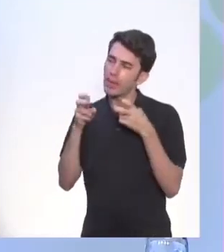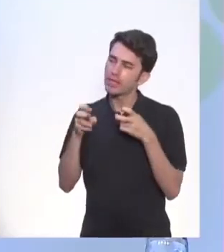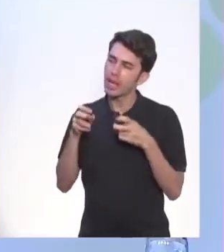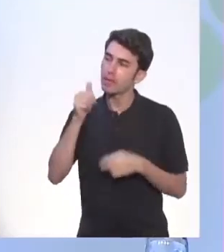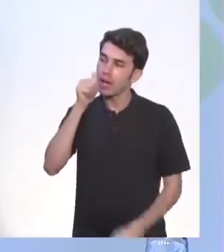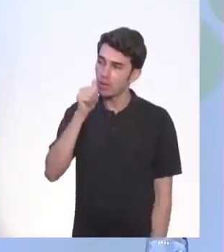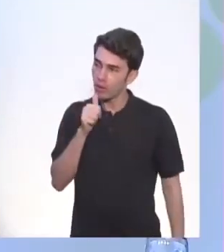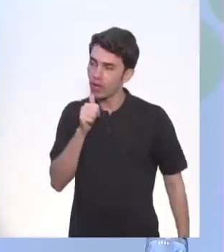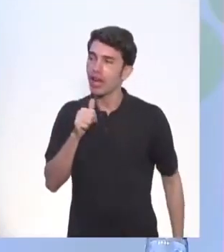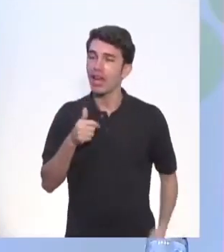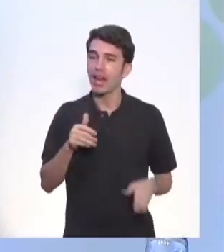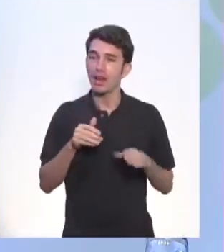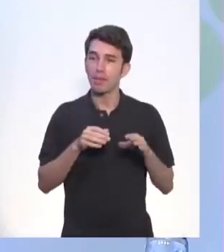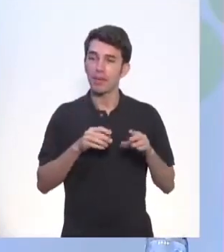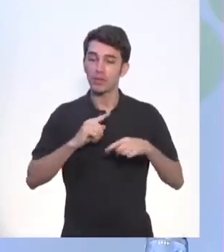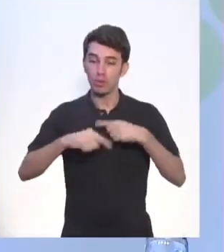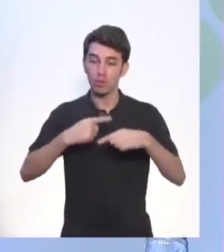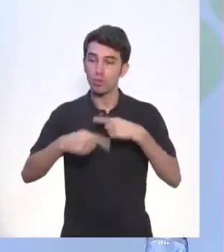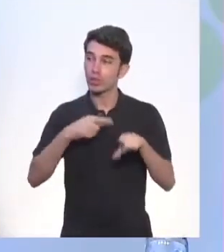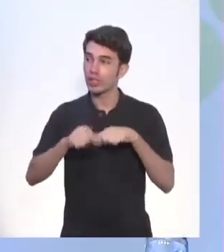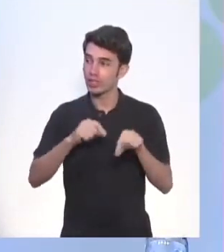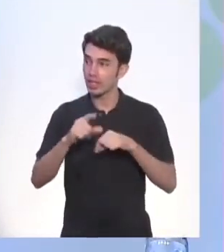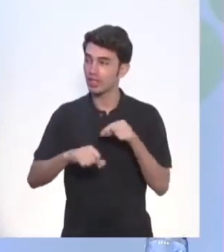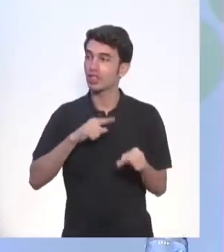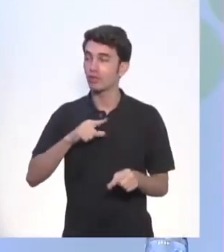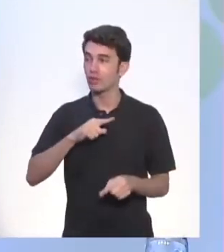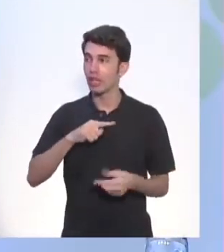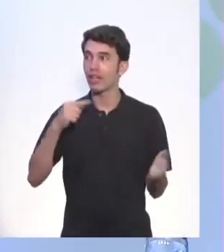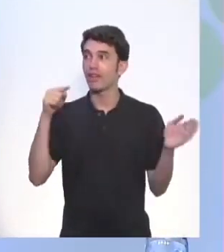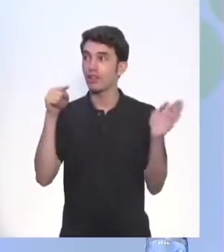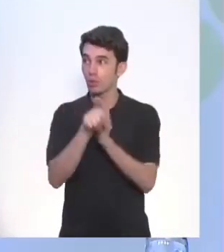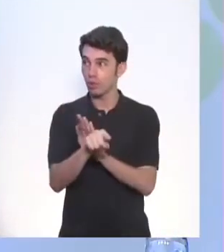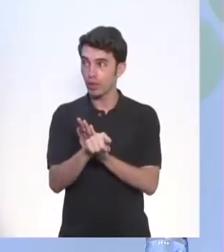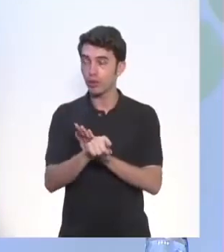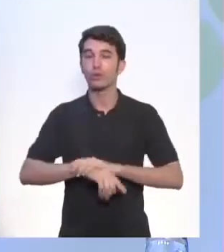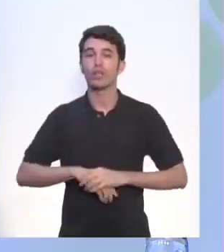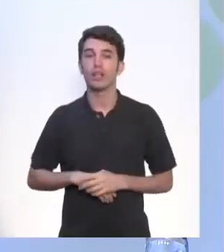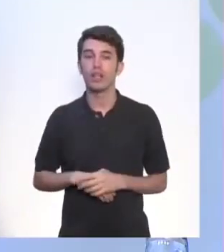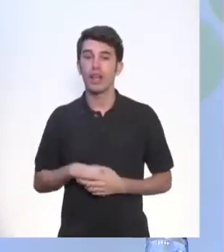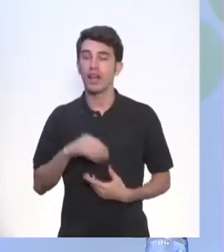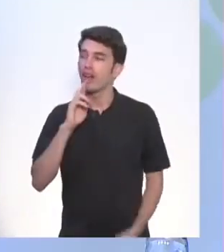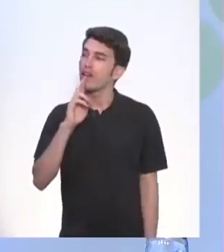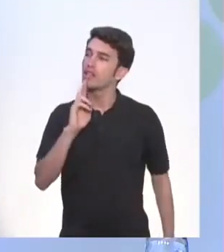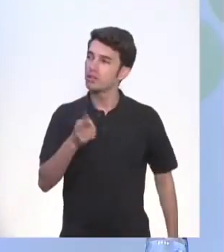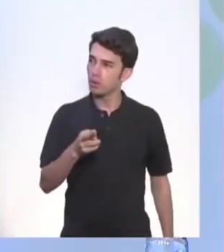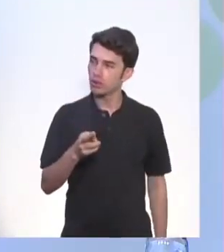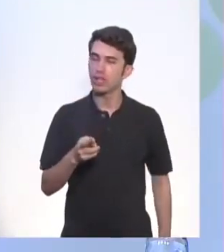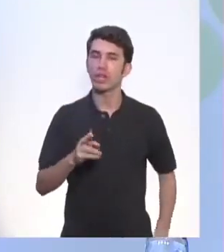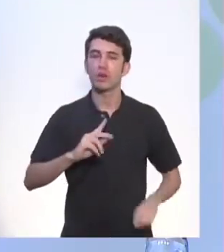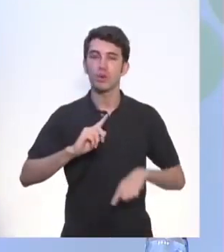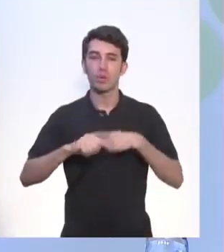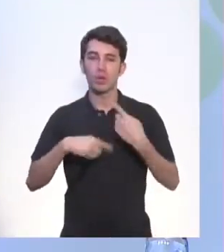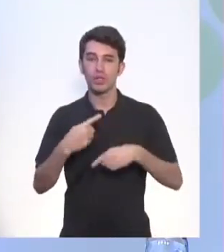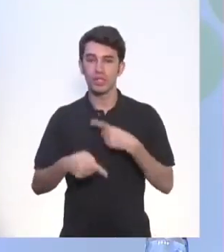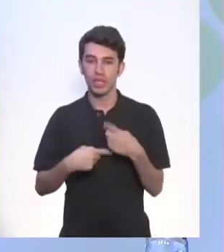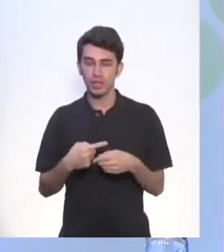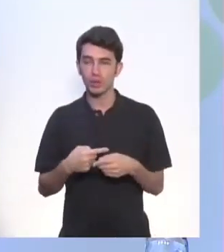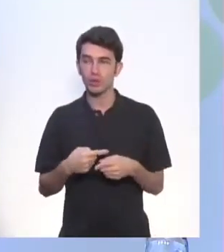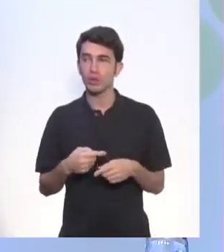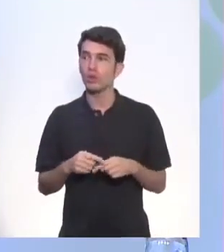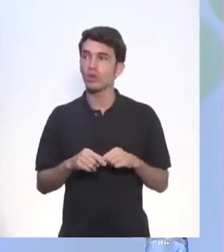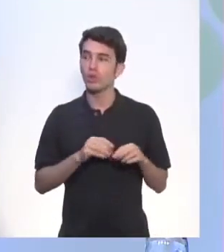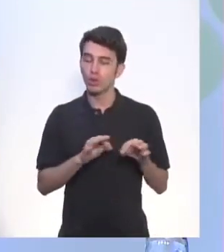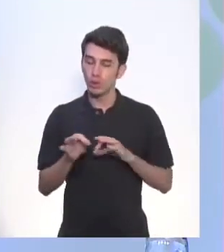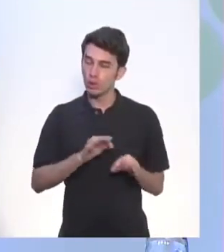ela passou por um processo de seleção e fez uma pergunta. Ela respondeu que passou por um processo e nós já vimos ali que